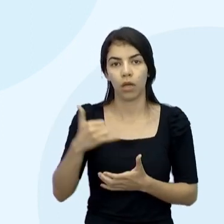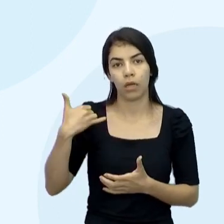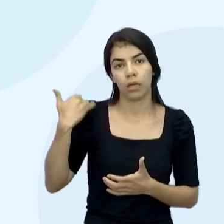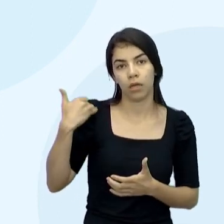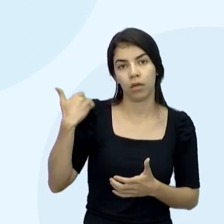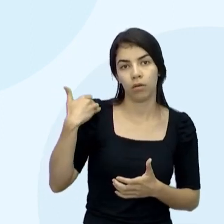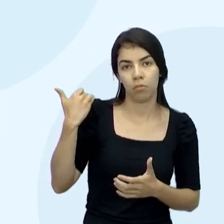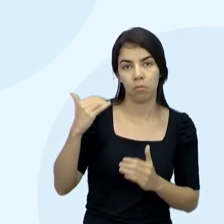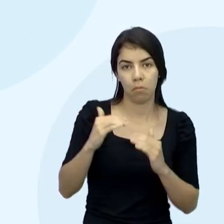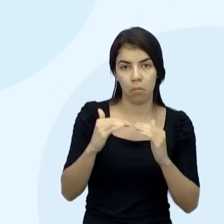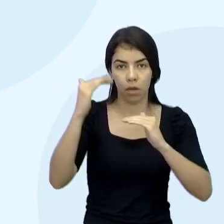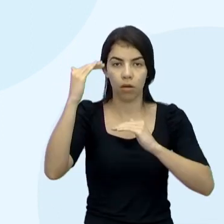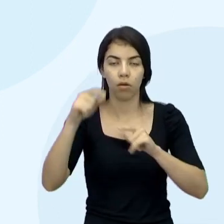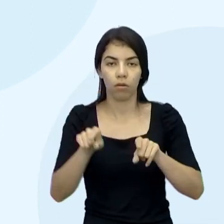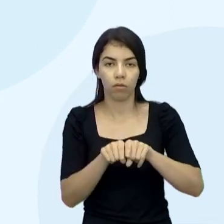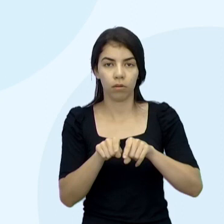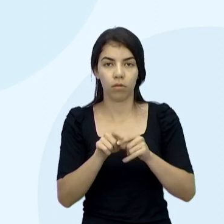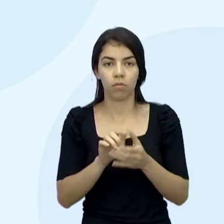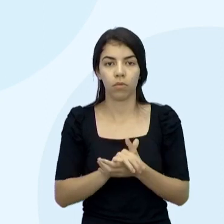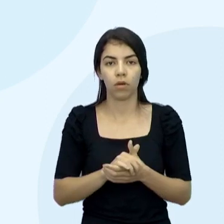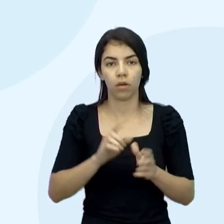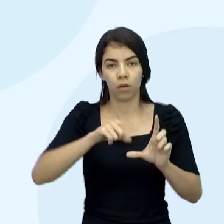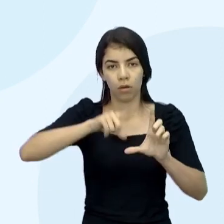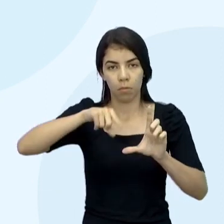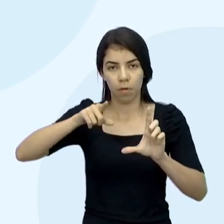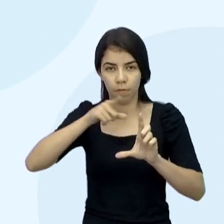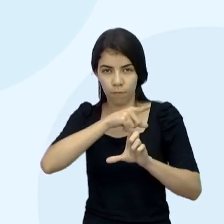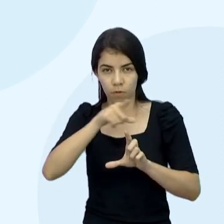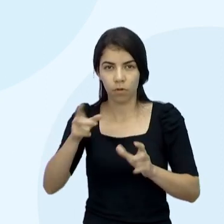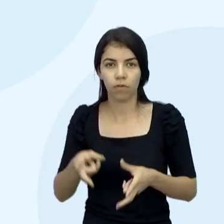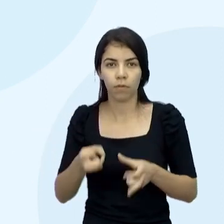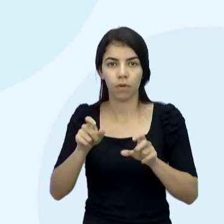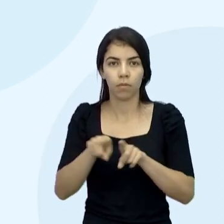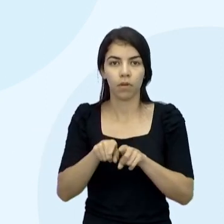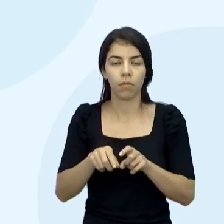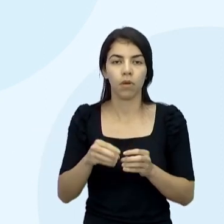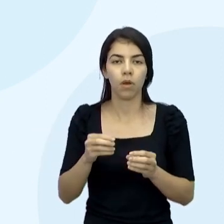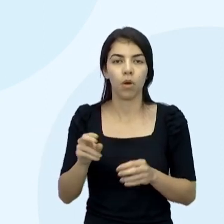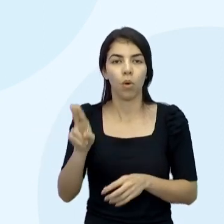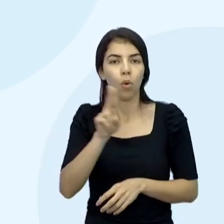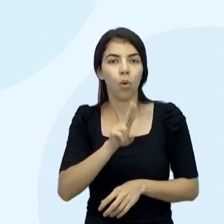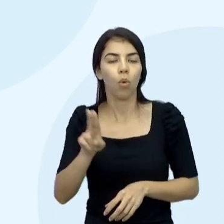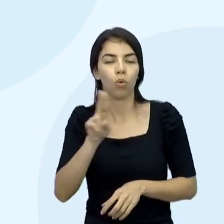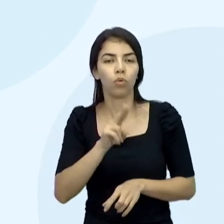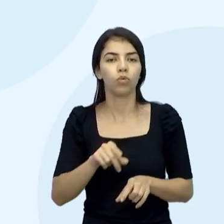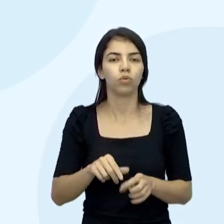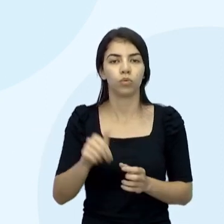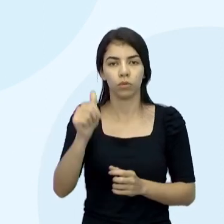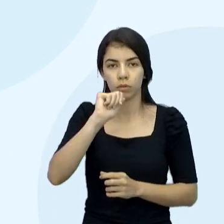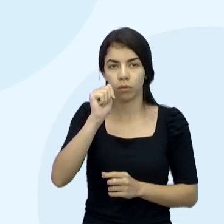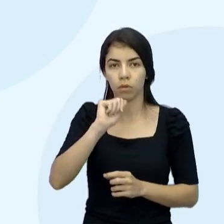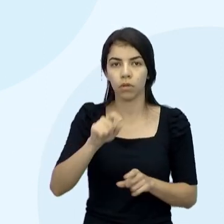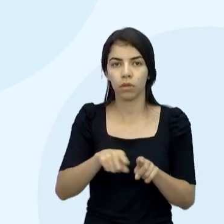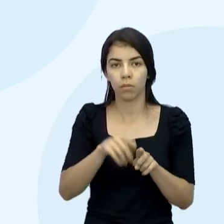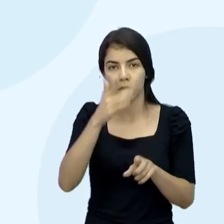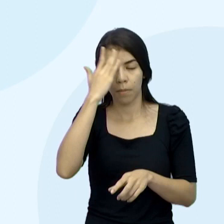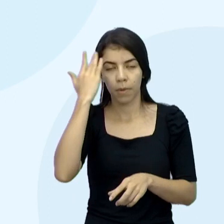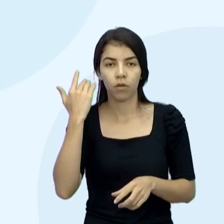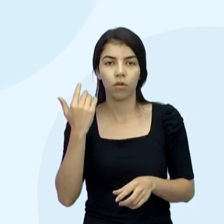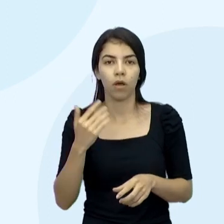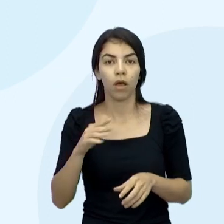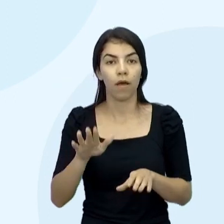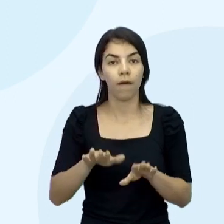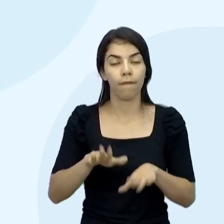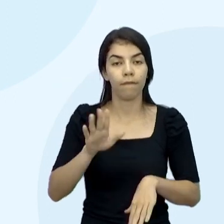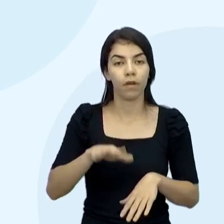etária, e depois a gente vai mostrar isso aí pelos gráficos, você vai perceber que o consumo é maior. Mas essas pessoas que têm uma renda salarial um